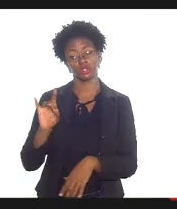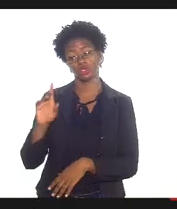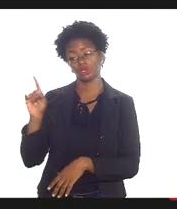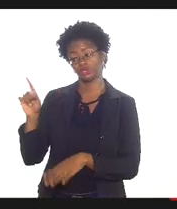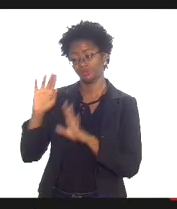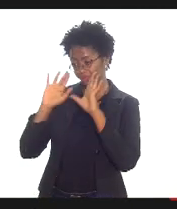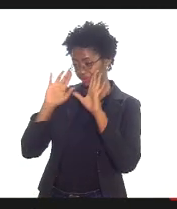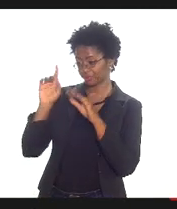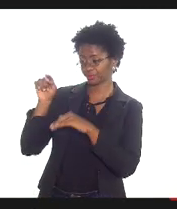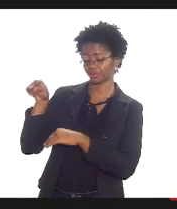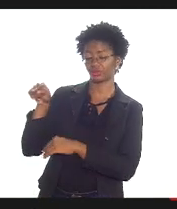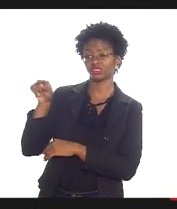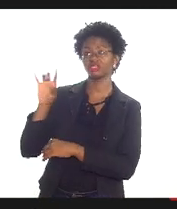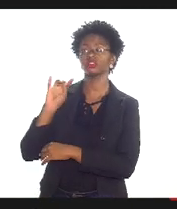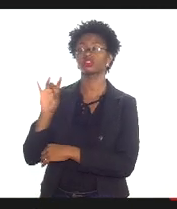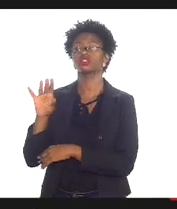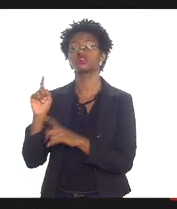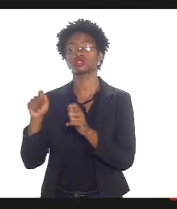Eles